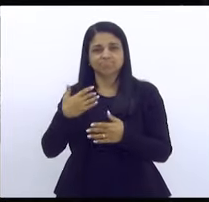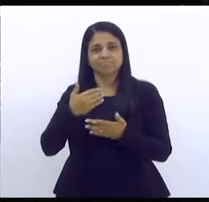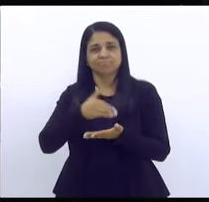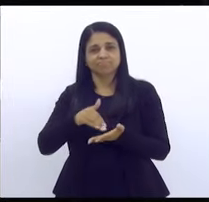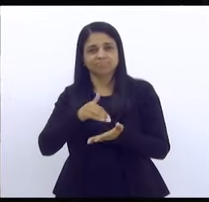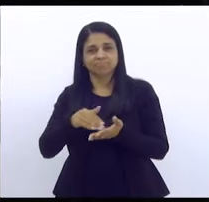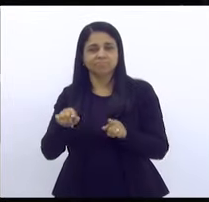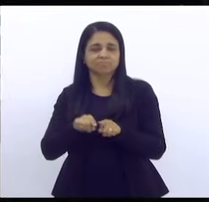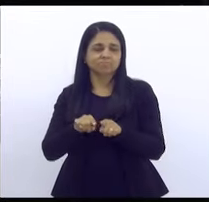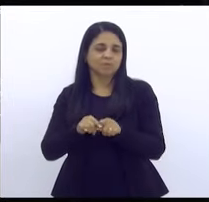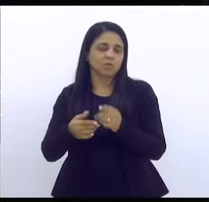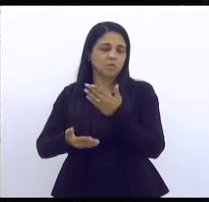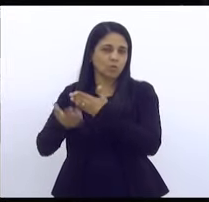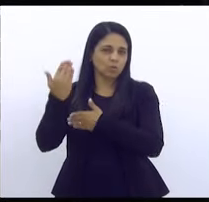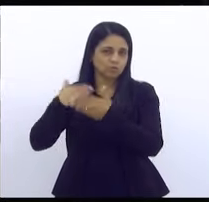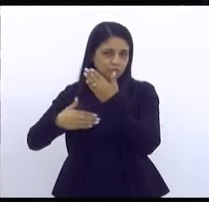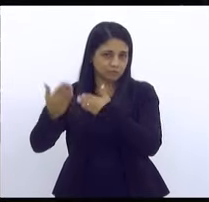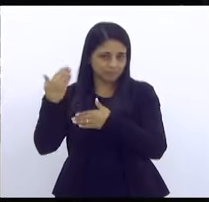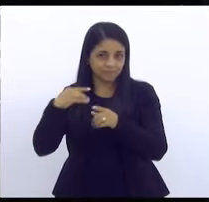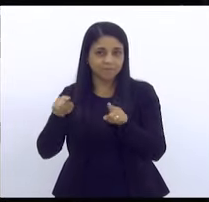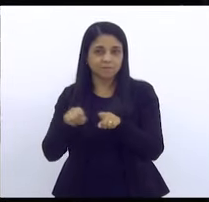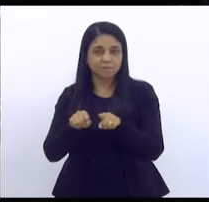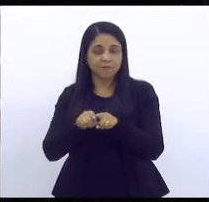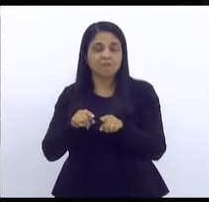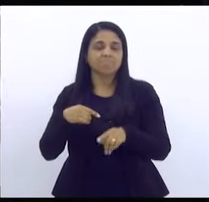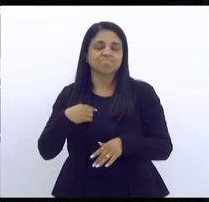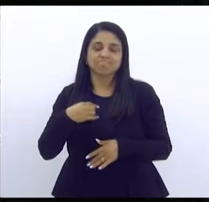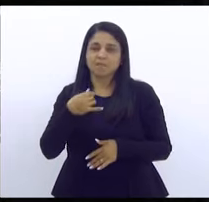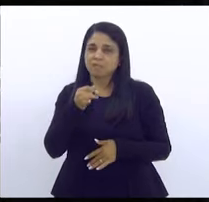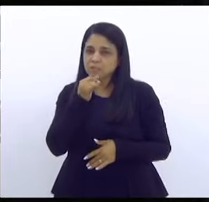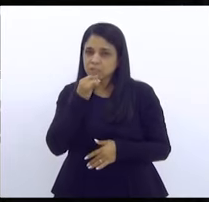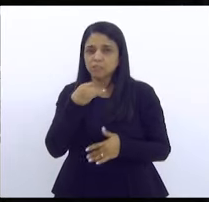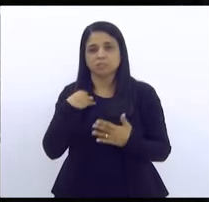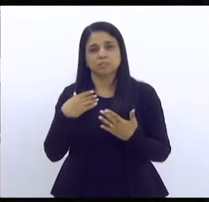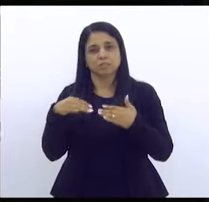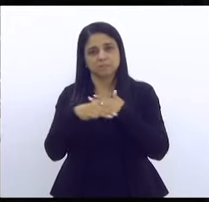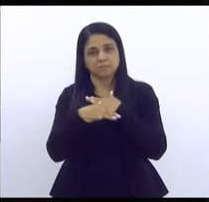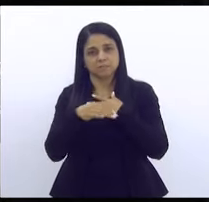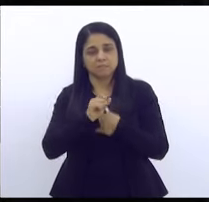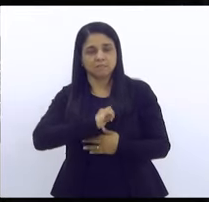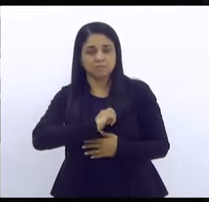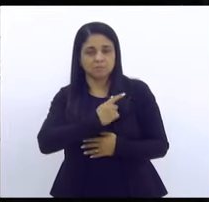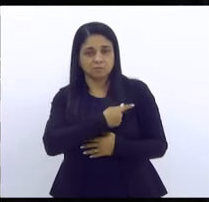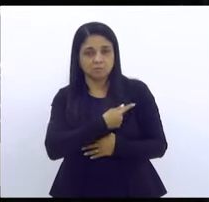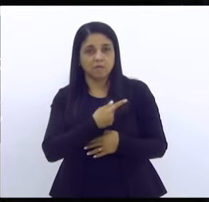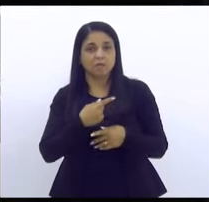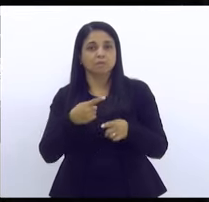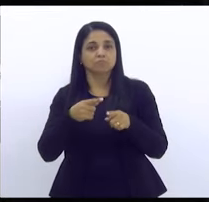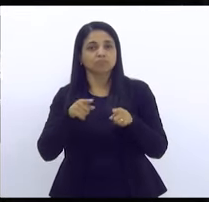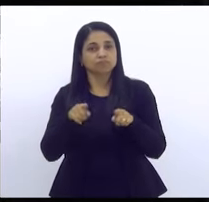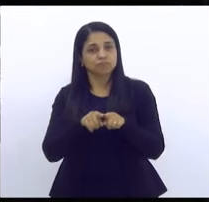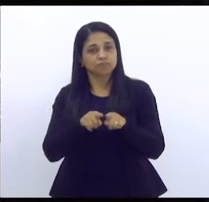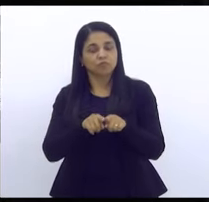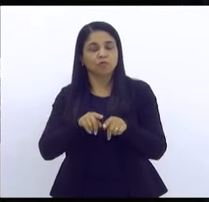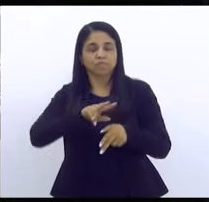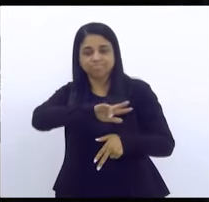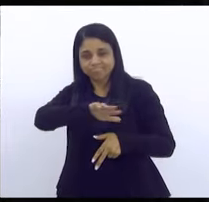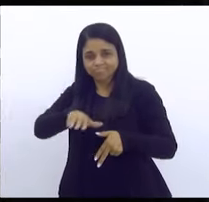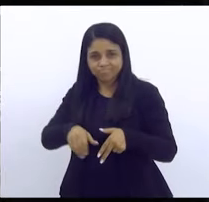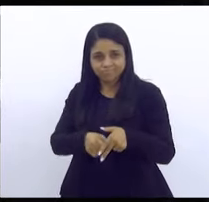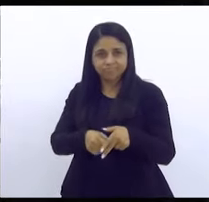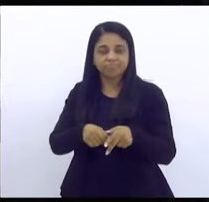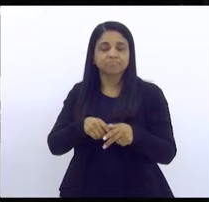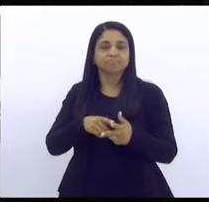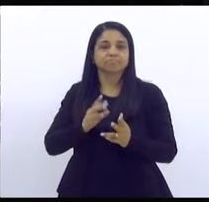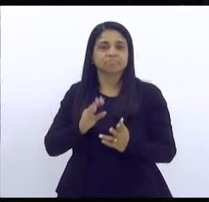Neilton Mulim. É lamentável que a cidade de São Gonçalo esteja mais uma vez sendo parte de um esquema de corrupção que sempre